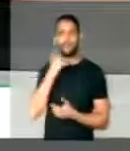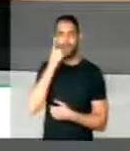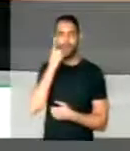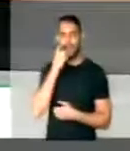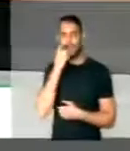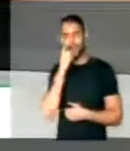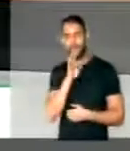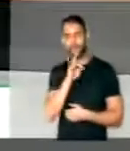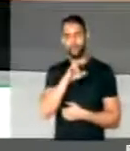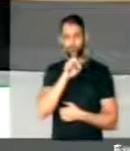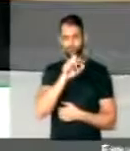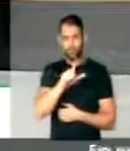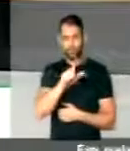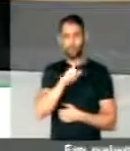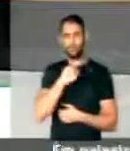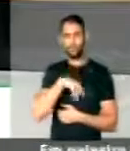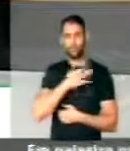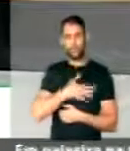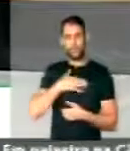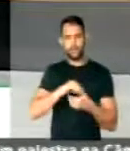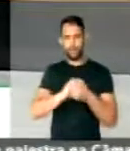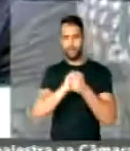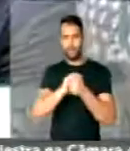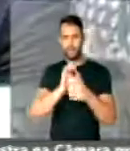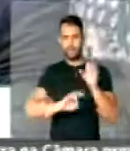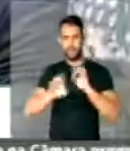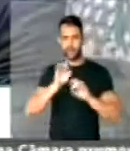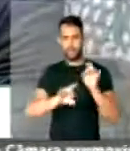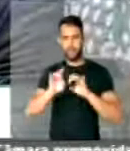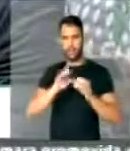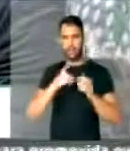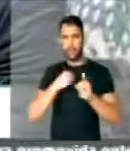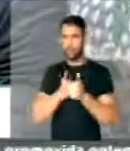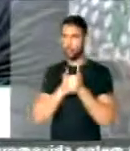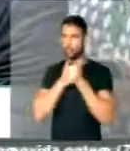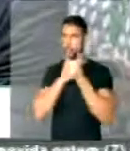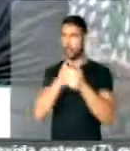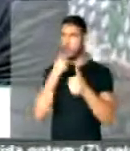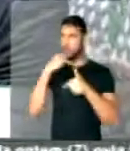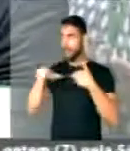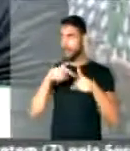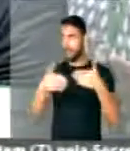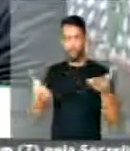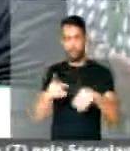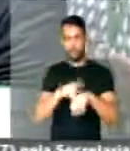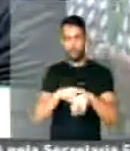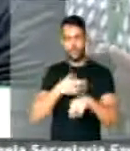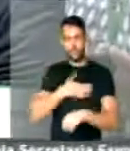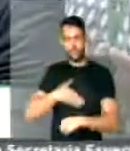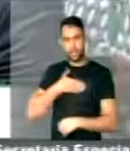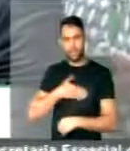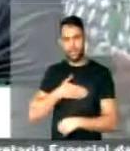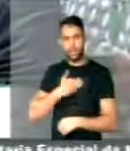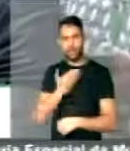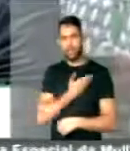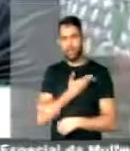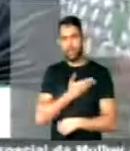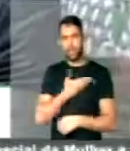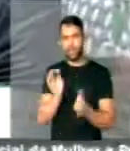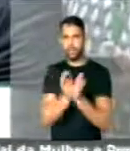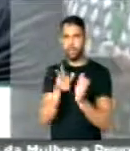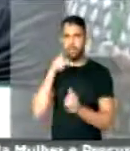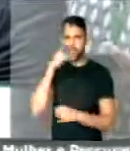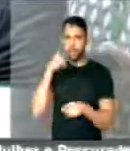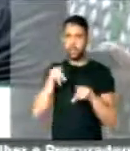Deputado Heitor Chu, queria fazer um cumprimento especial à dirigente dos trabalhos nesse momento, a nossa querida companheira de partido